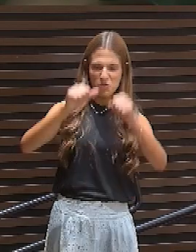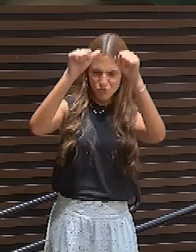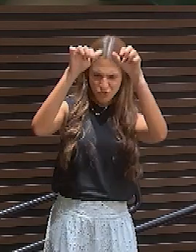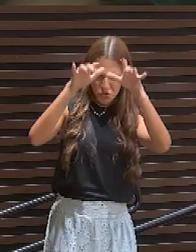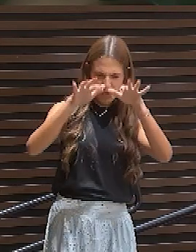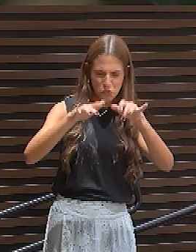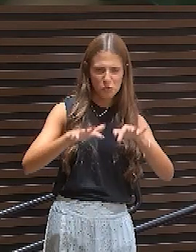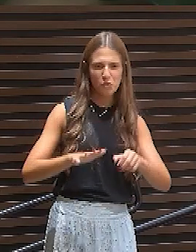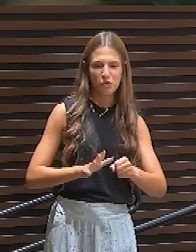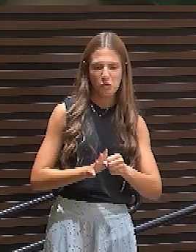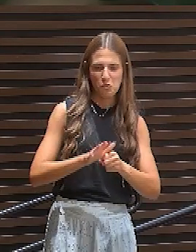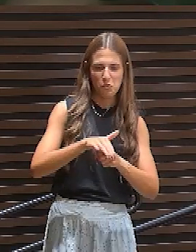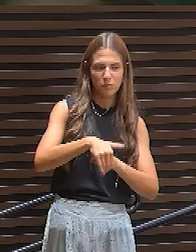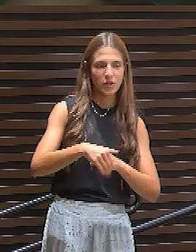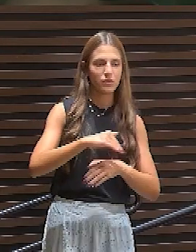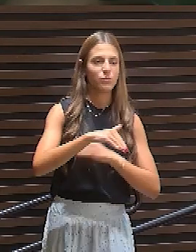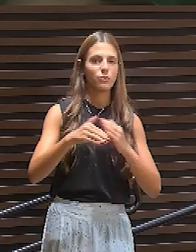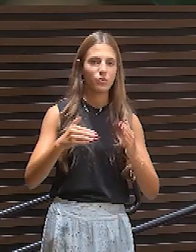tudo.